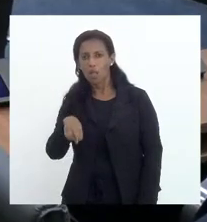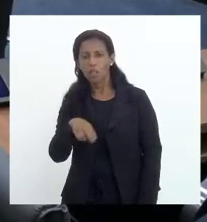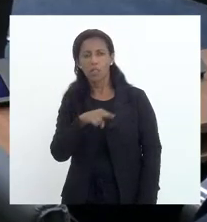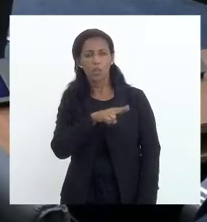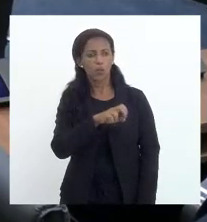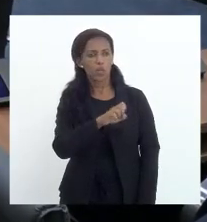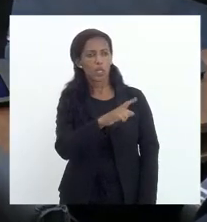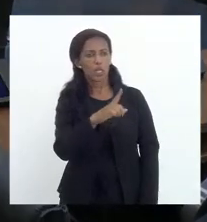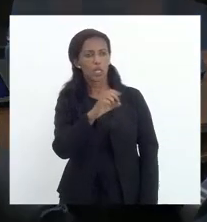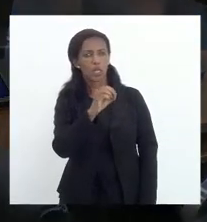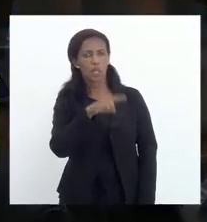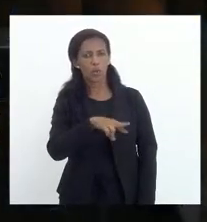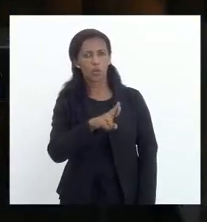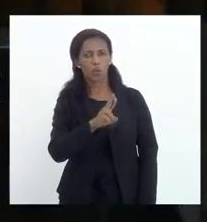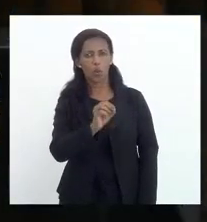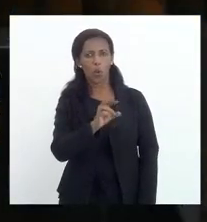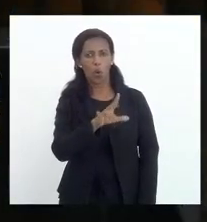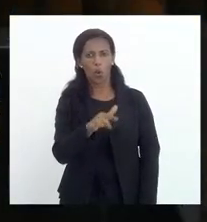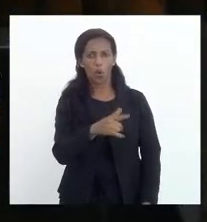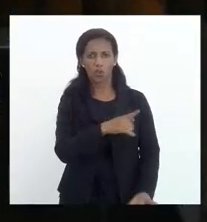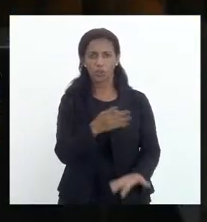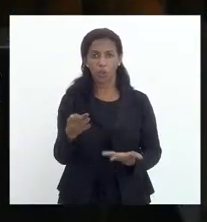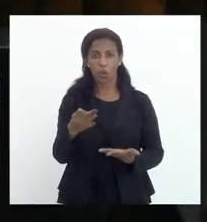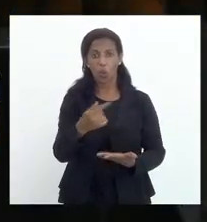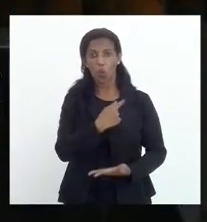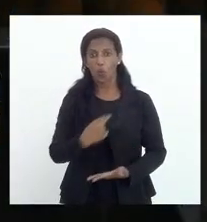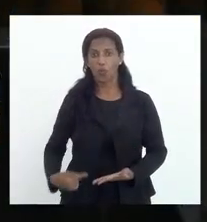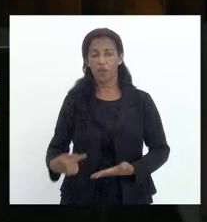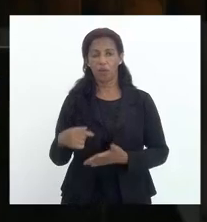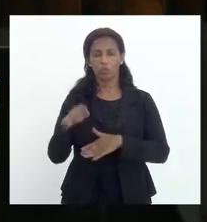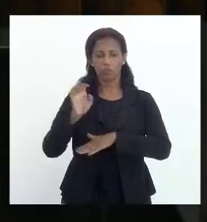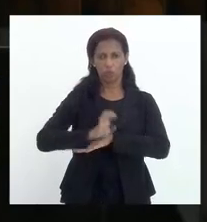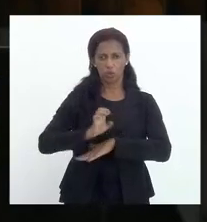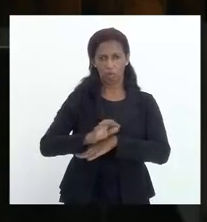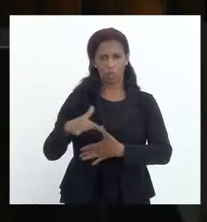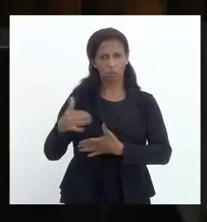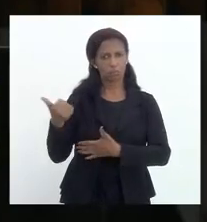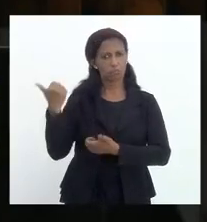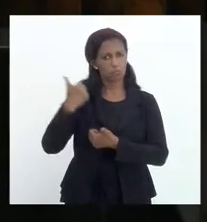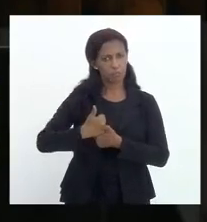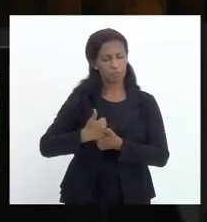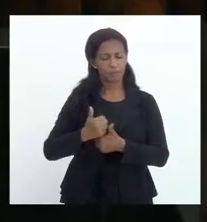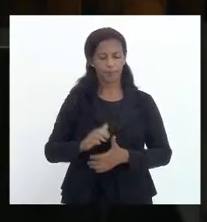Nelson Rocha, que aqui representam o governo do Estado. Enfim,